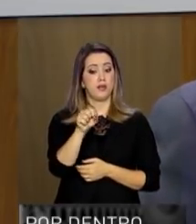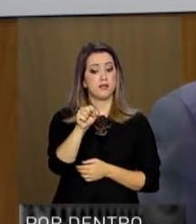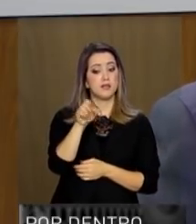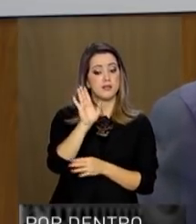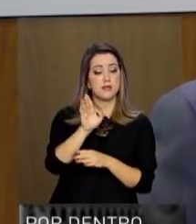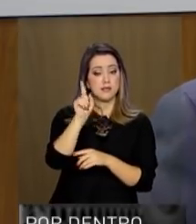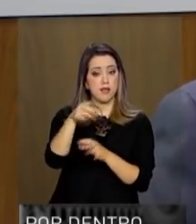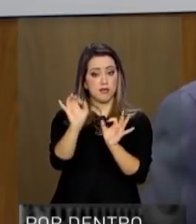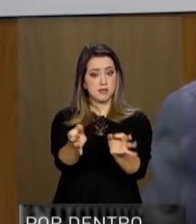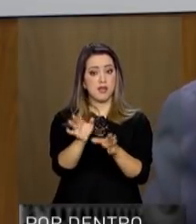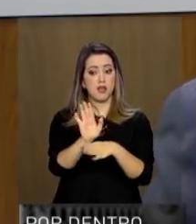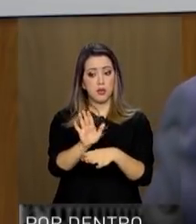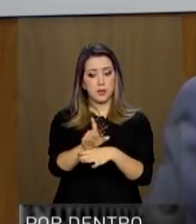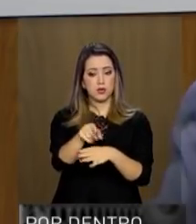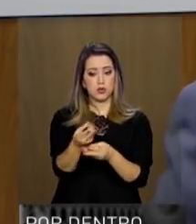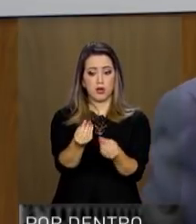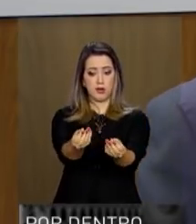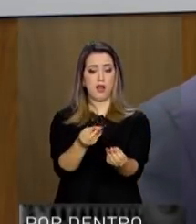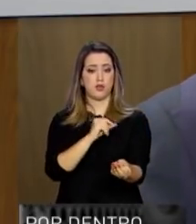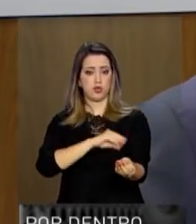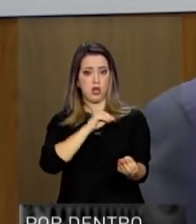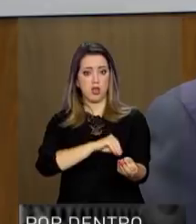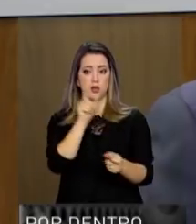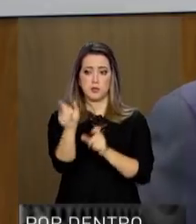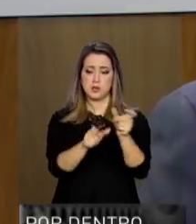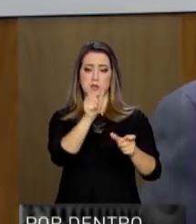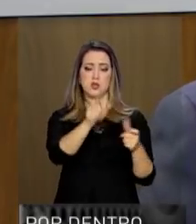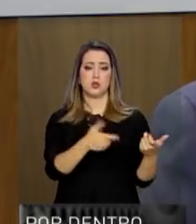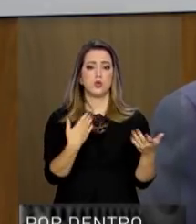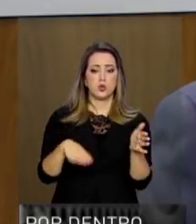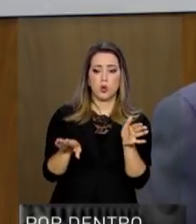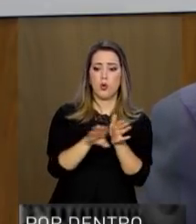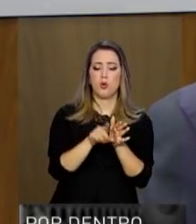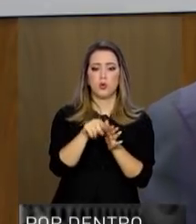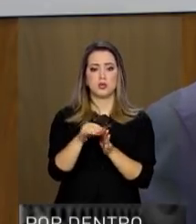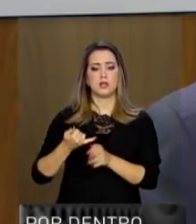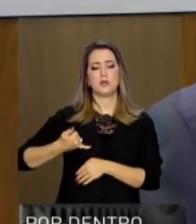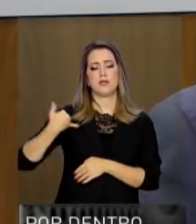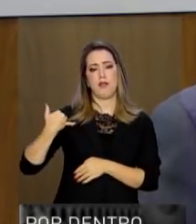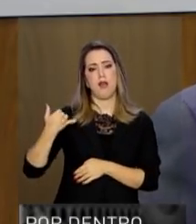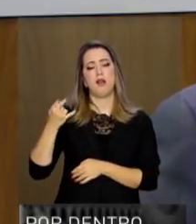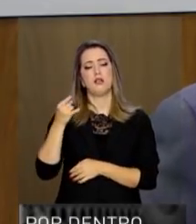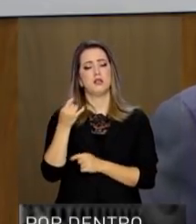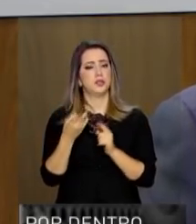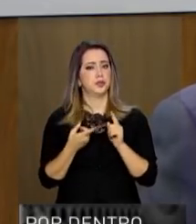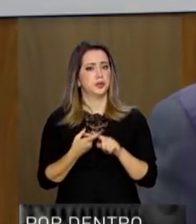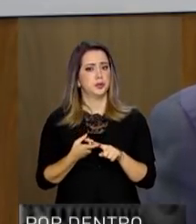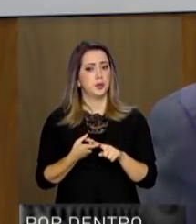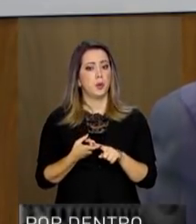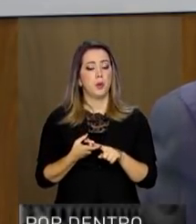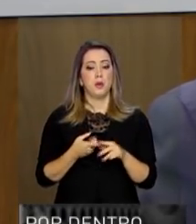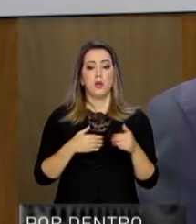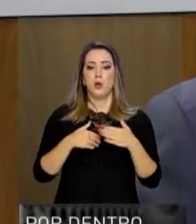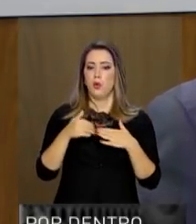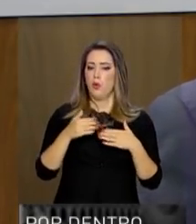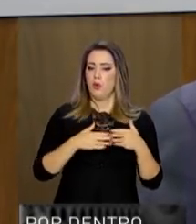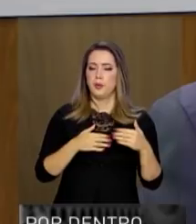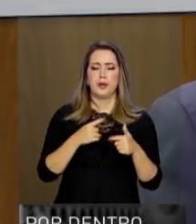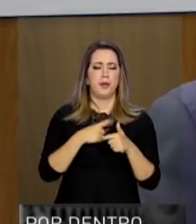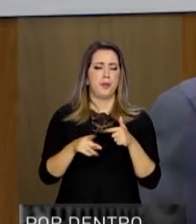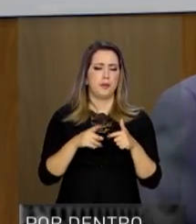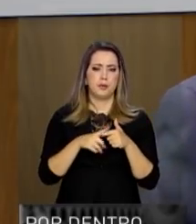objetivo da Previdência é garantir renda para as pessoas que atingiram uma determinada idade, que estão com alguma incapacidade,